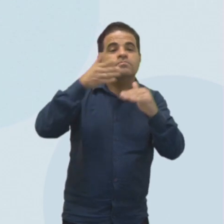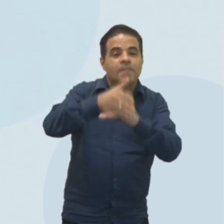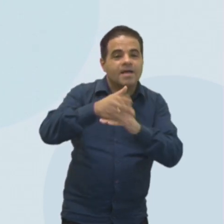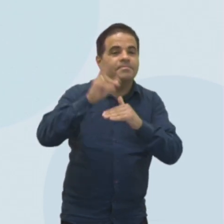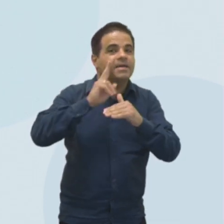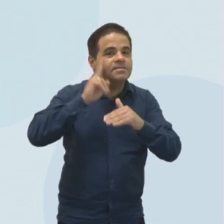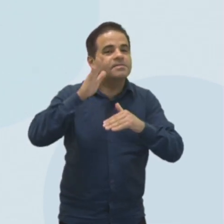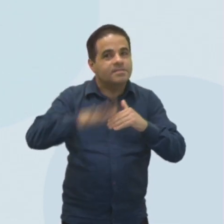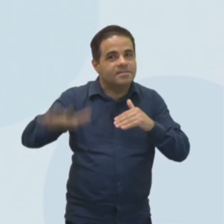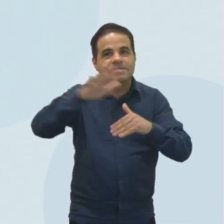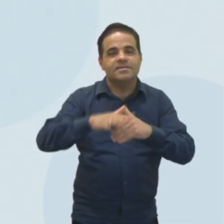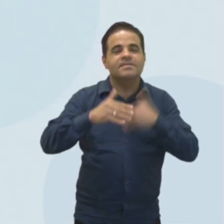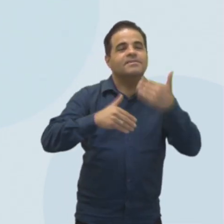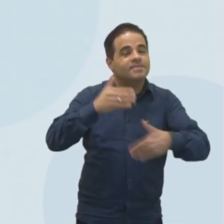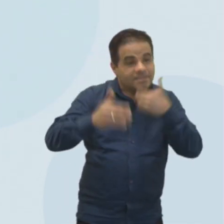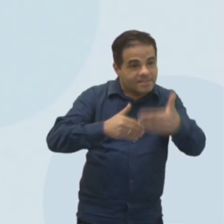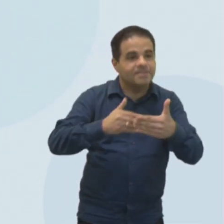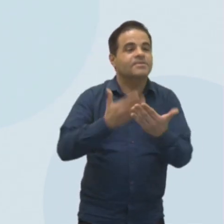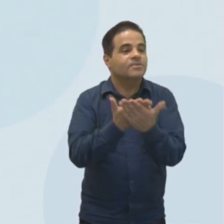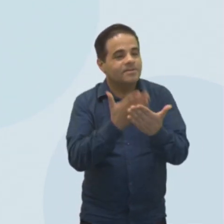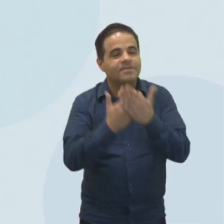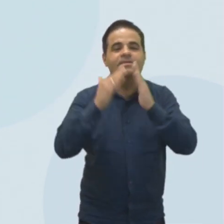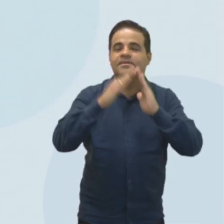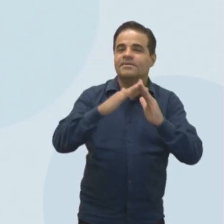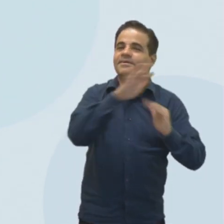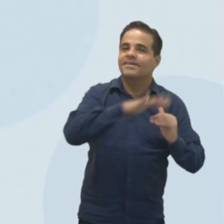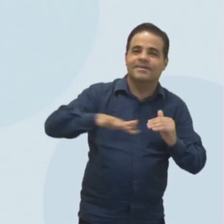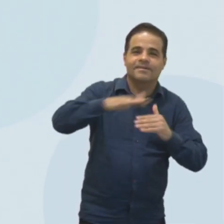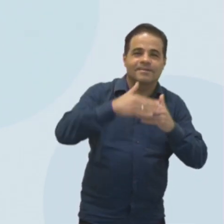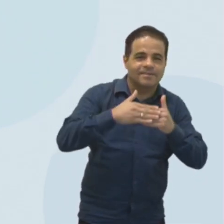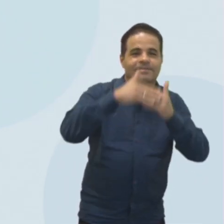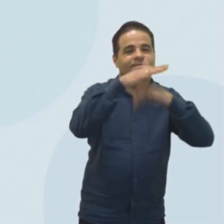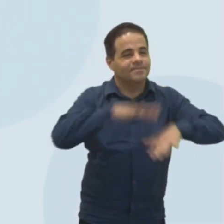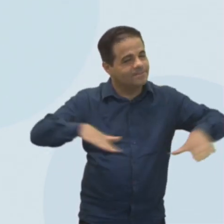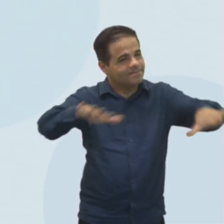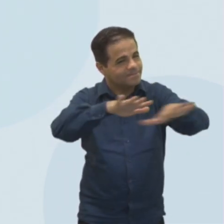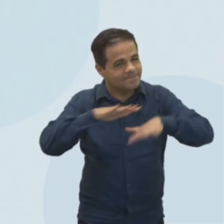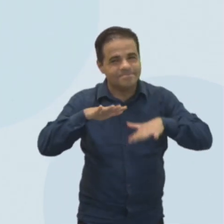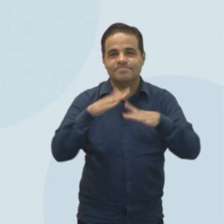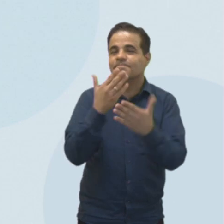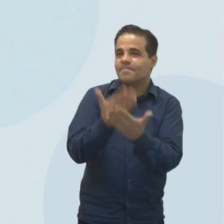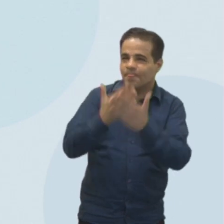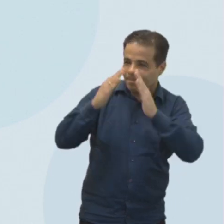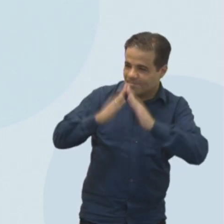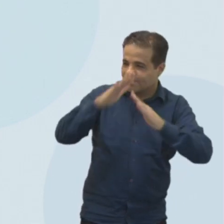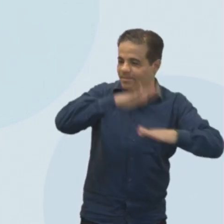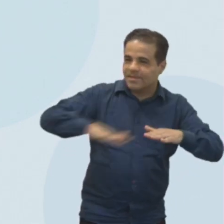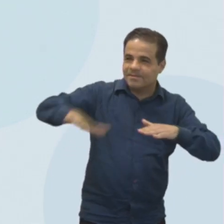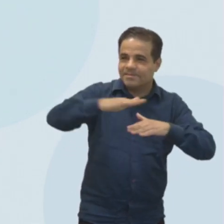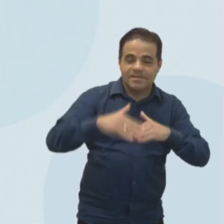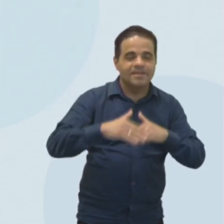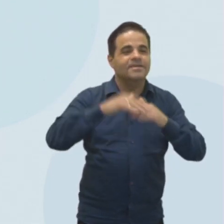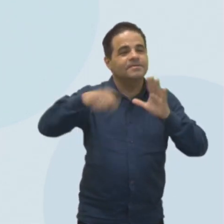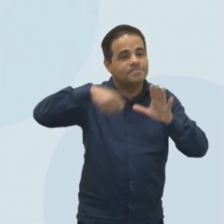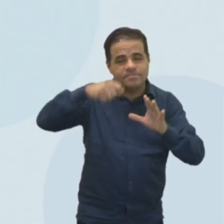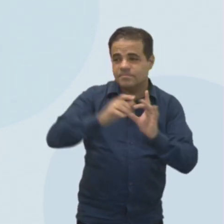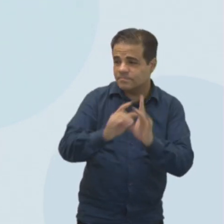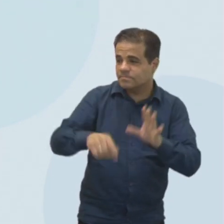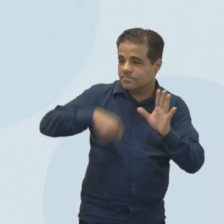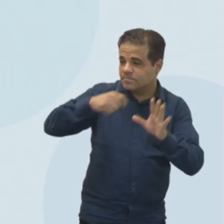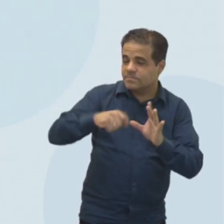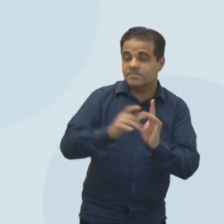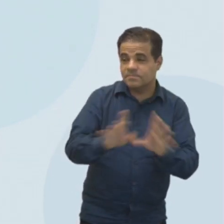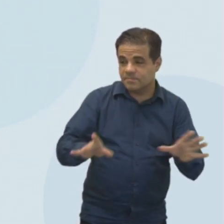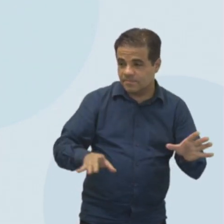história? Vai se passar na escola? Vai gravar na escola? Vai gravar em casa? Vai gravar ao ar livre? Então,